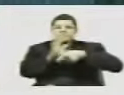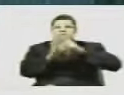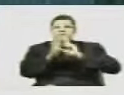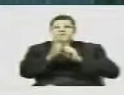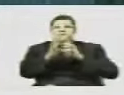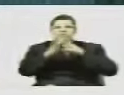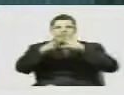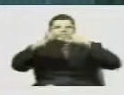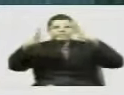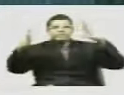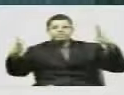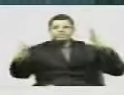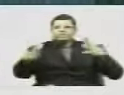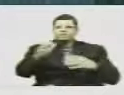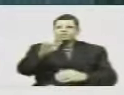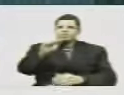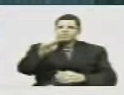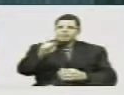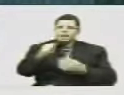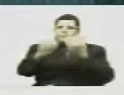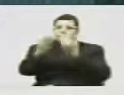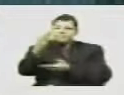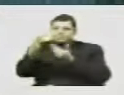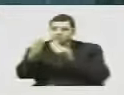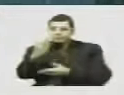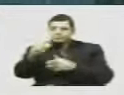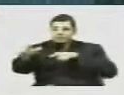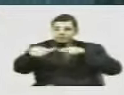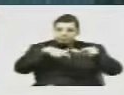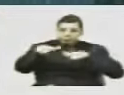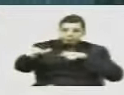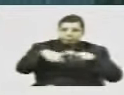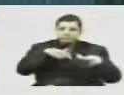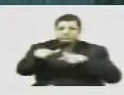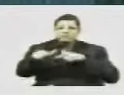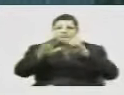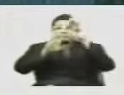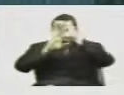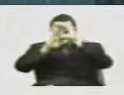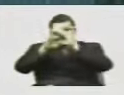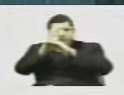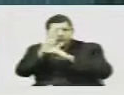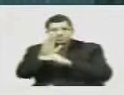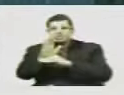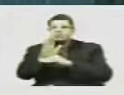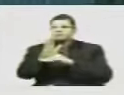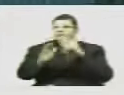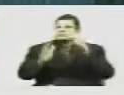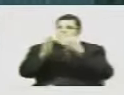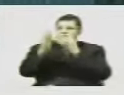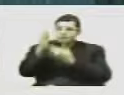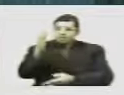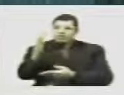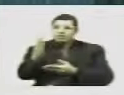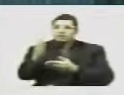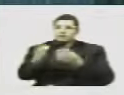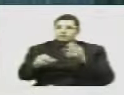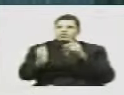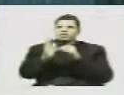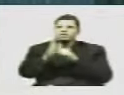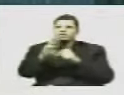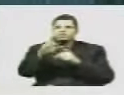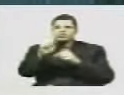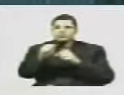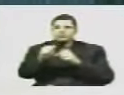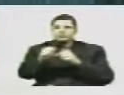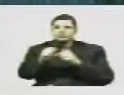da iminente perda de receita decorrente da queda do consumo de